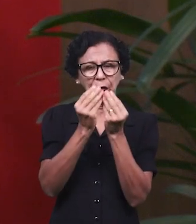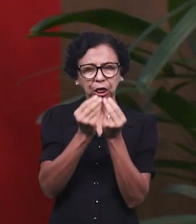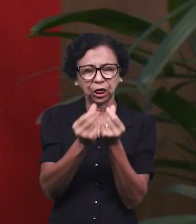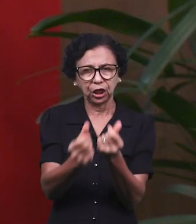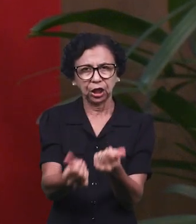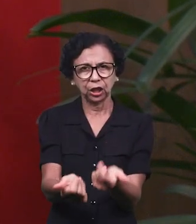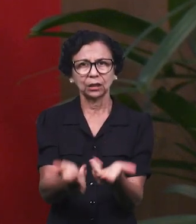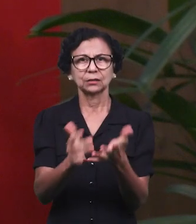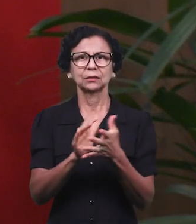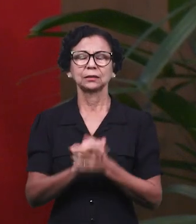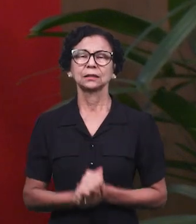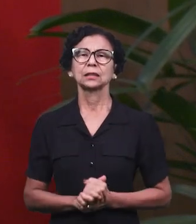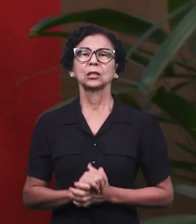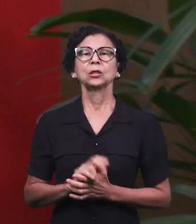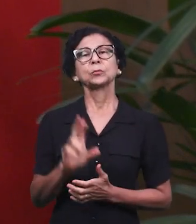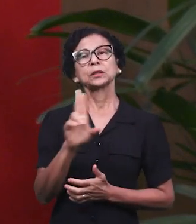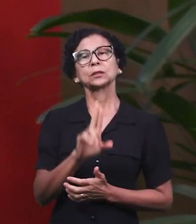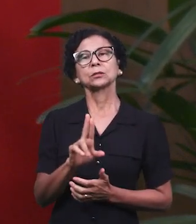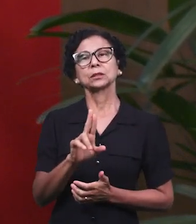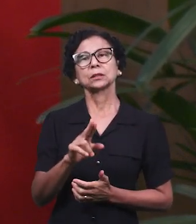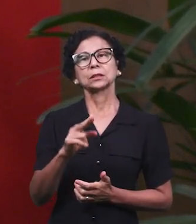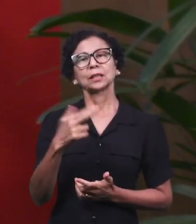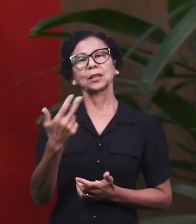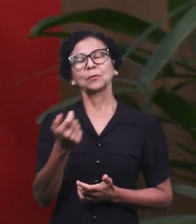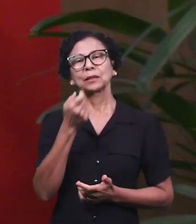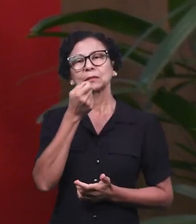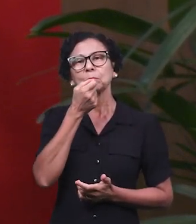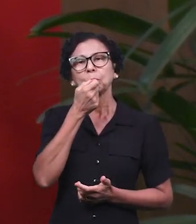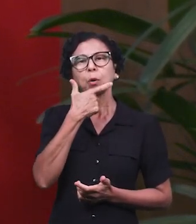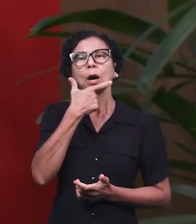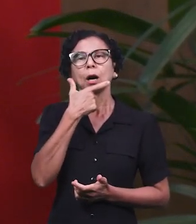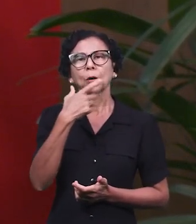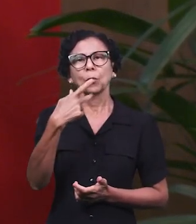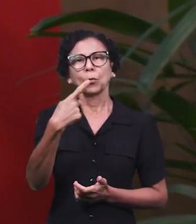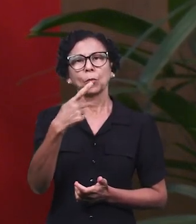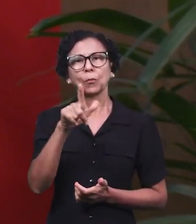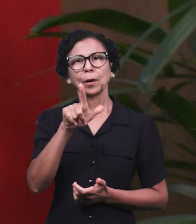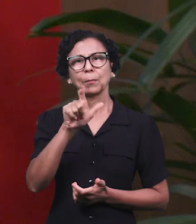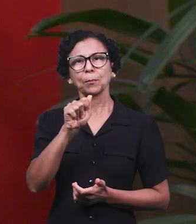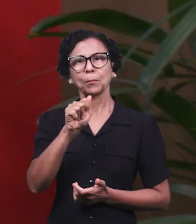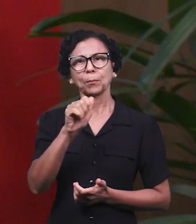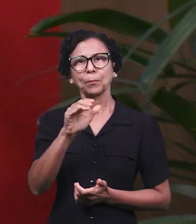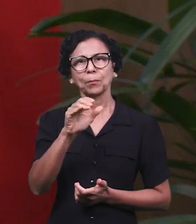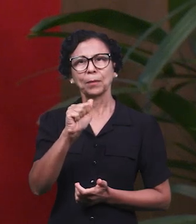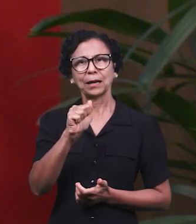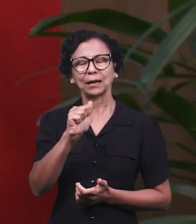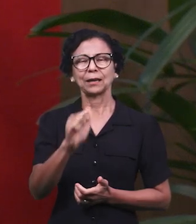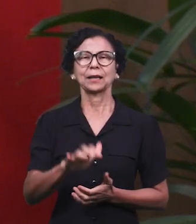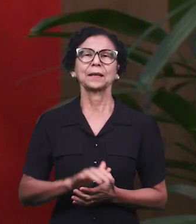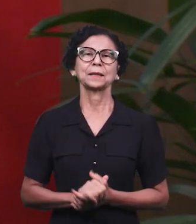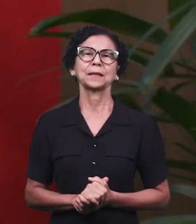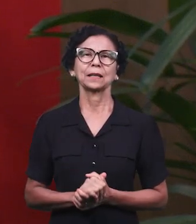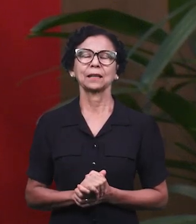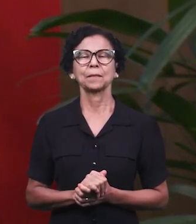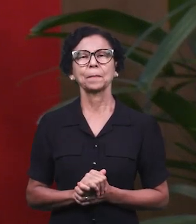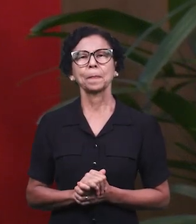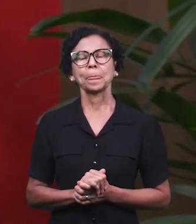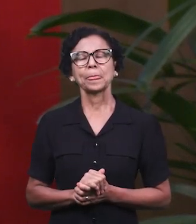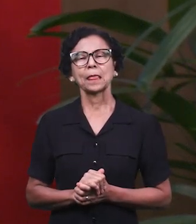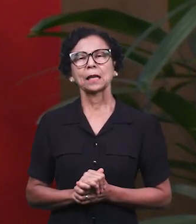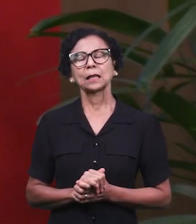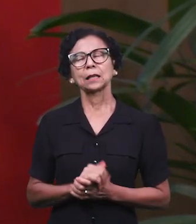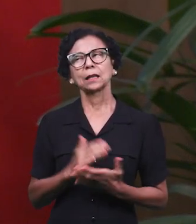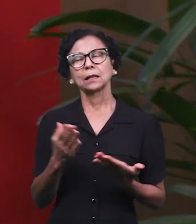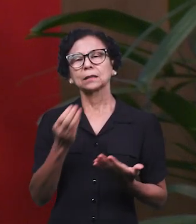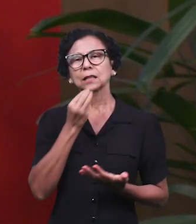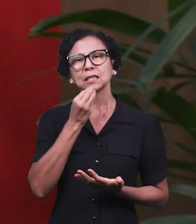desgaste. Então, a gente faz o uso da plaquinha, por exemplo, né? Mas o bom da resina é que ela tem a naturalidade dela.